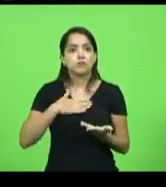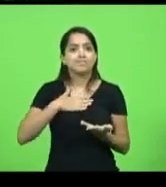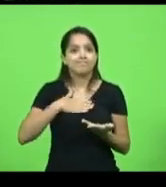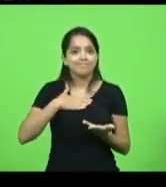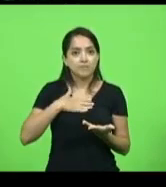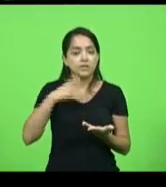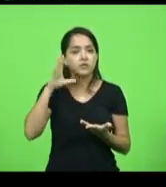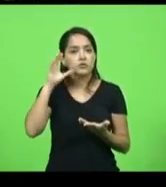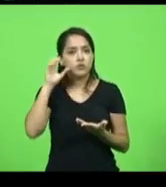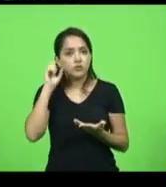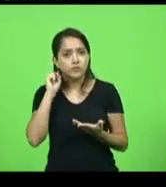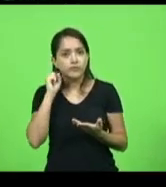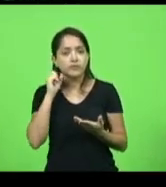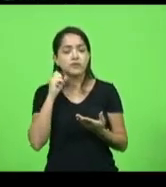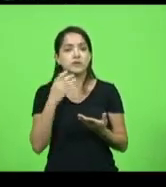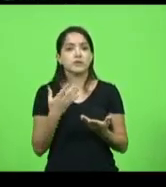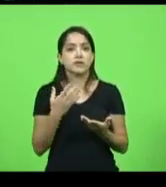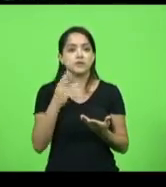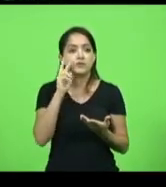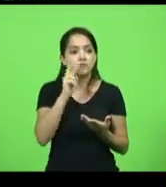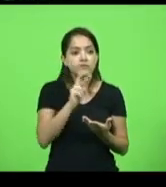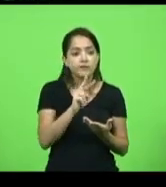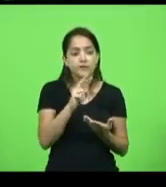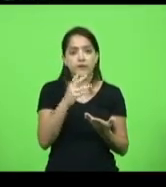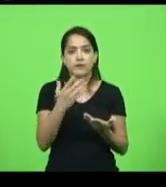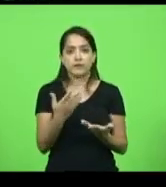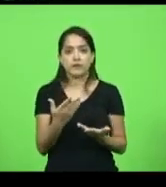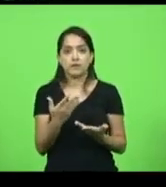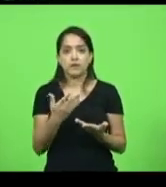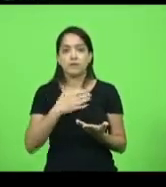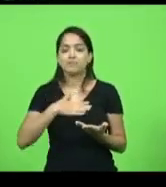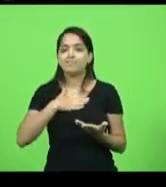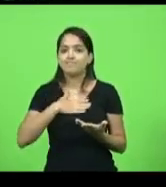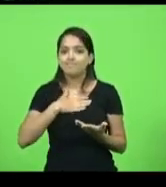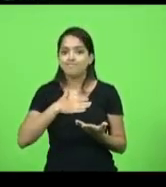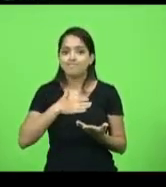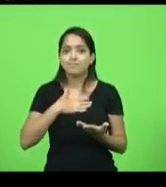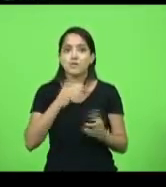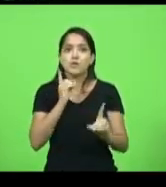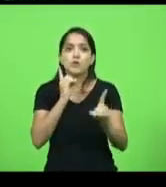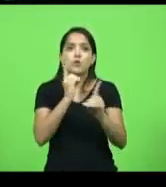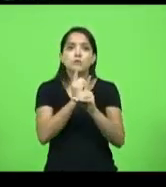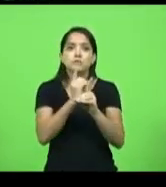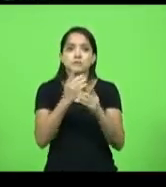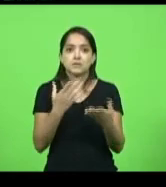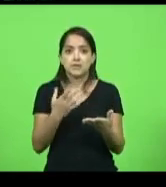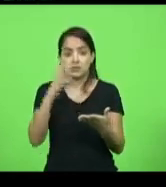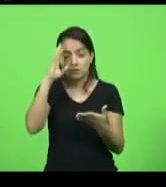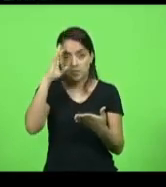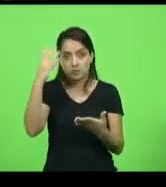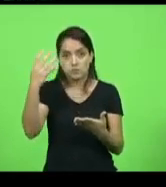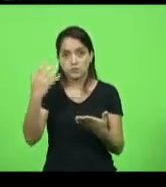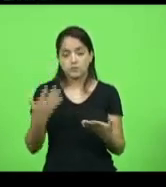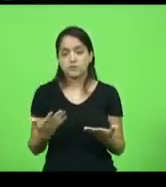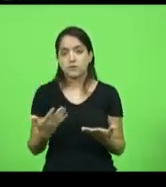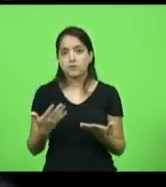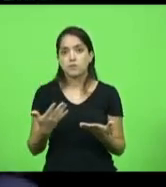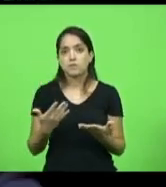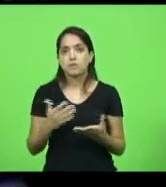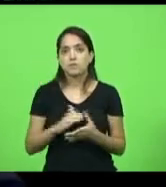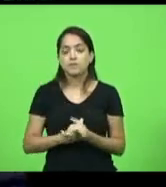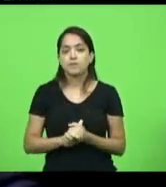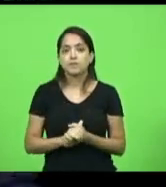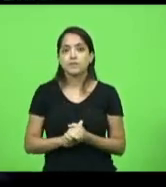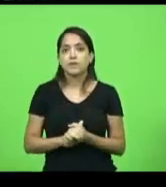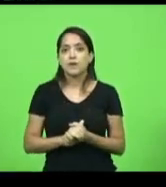diligências pudessem ser respondidas e gostaria muito que nós encontrássemos um caminho, senhor presidente Mauro de Nadal, para que nós,